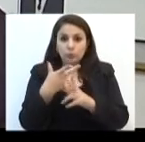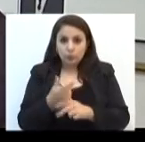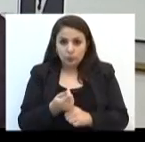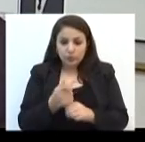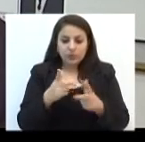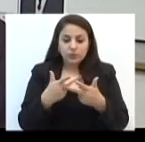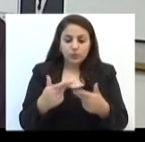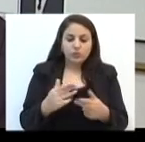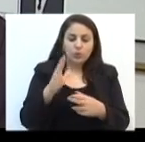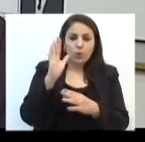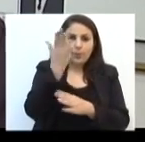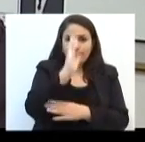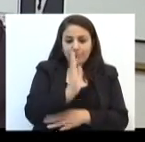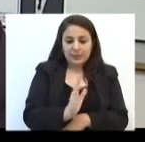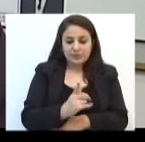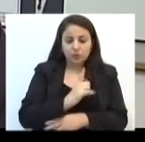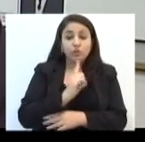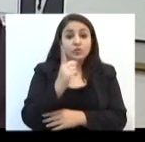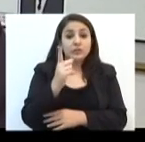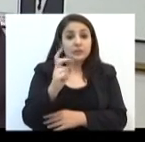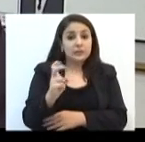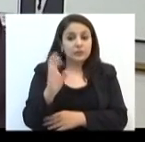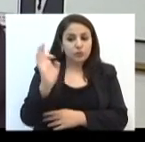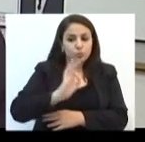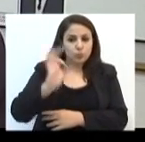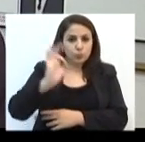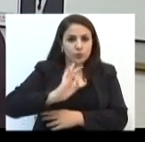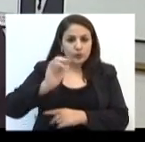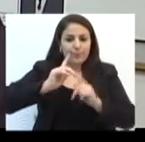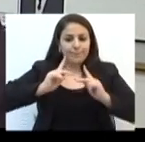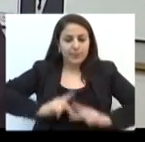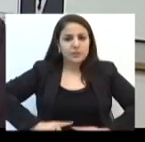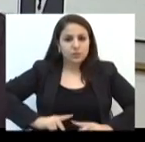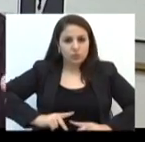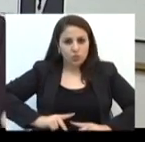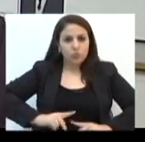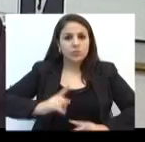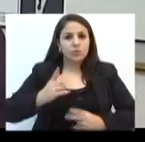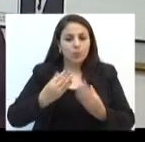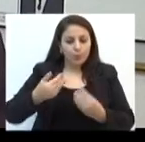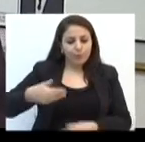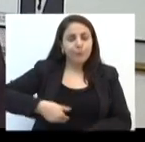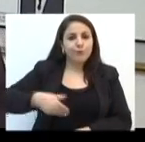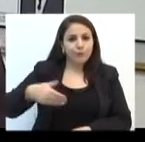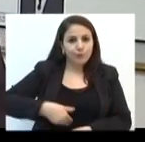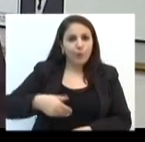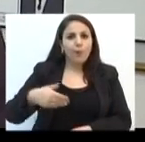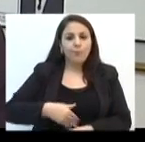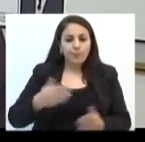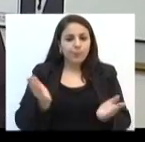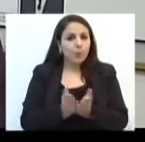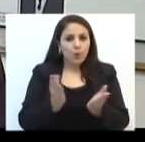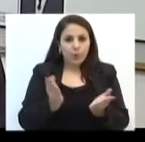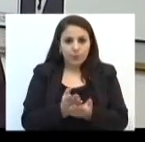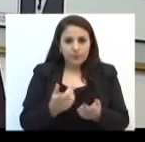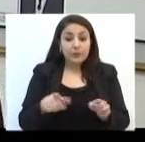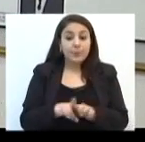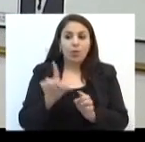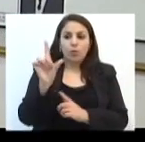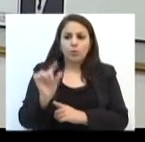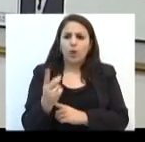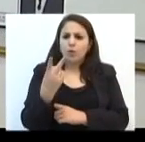nós saímos de um Brasil que tinha 15% de pessoas passando fome no nosso país, reduzindo